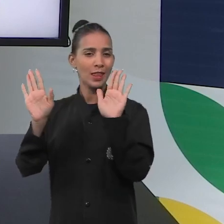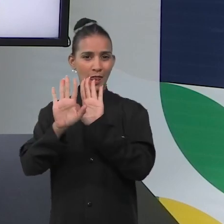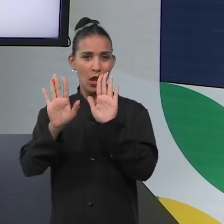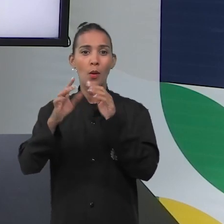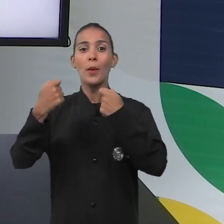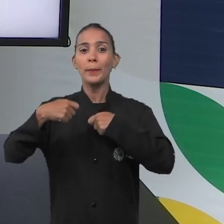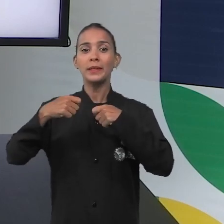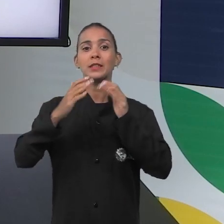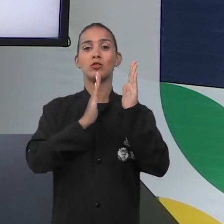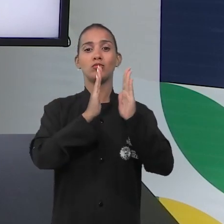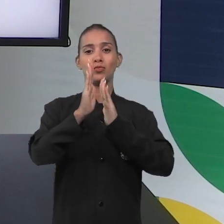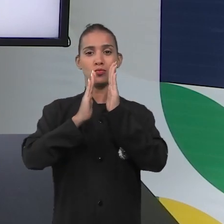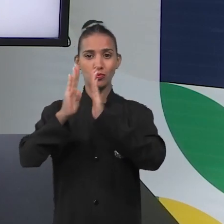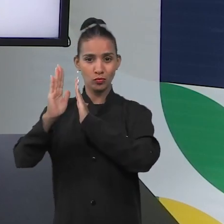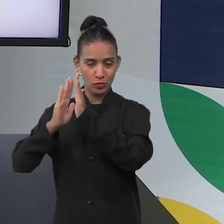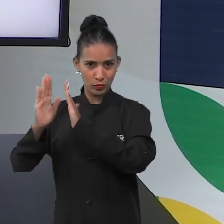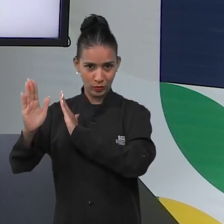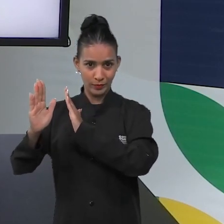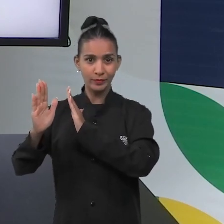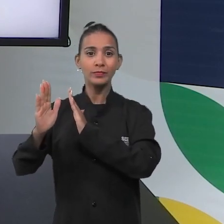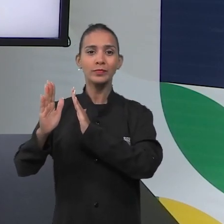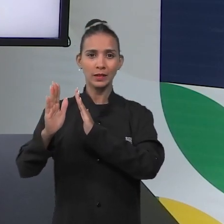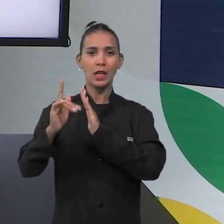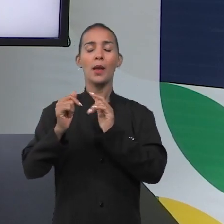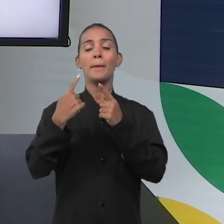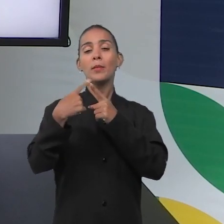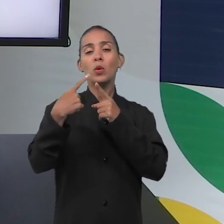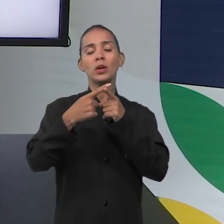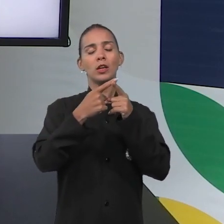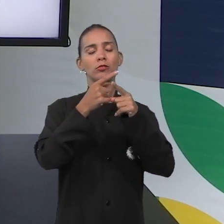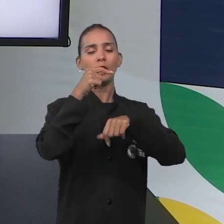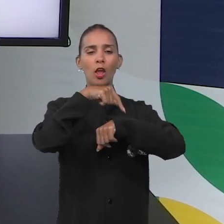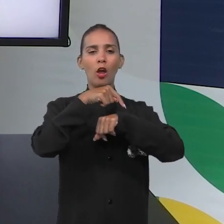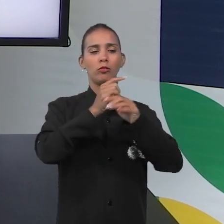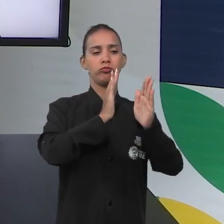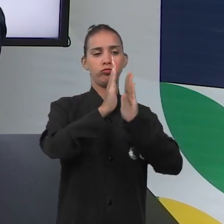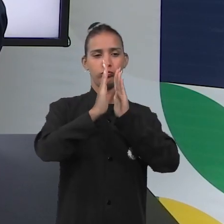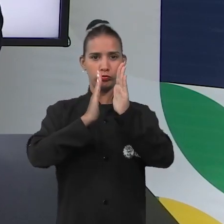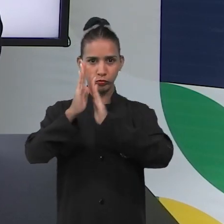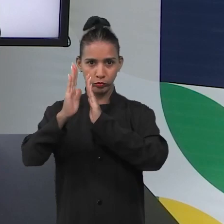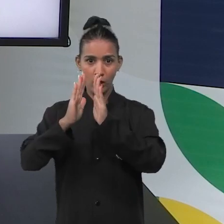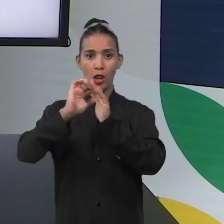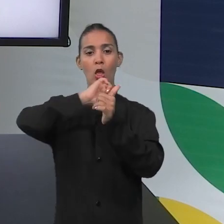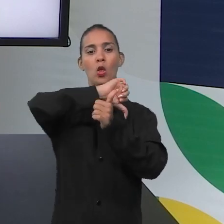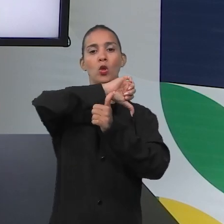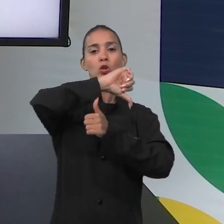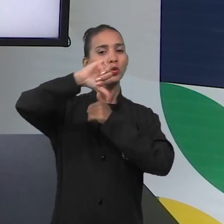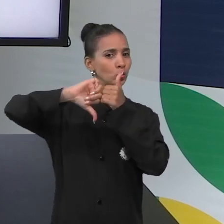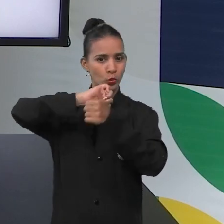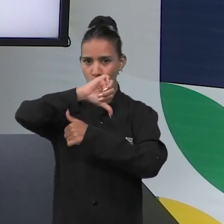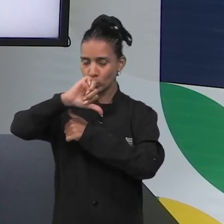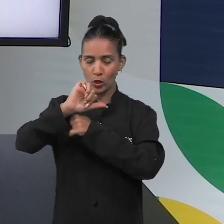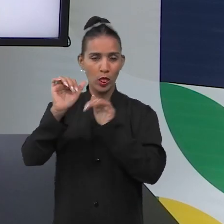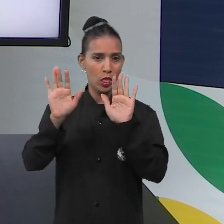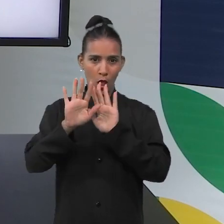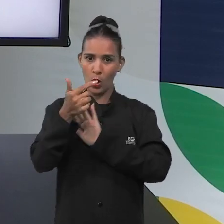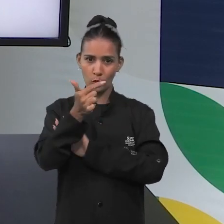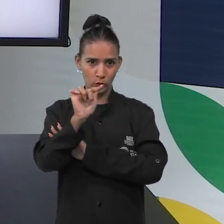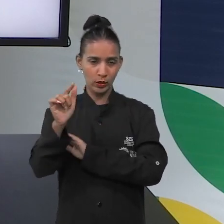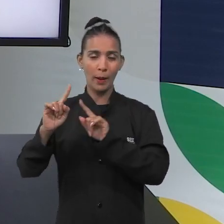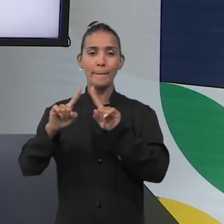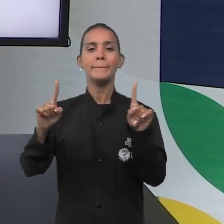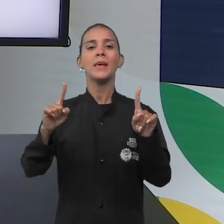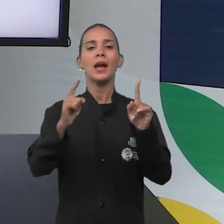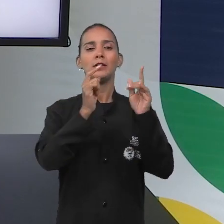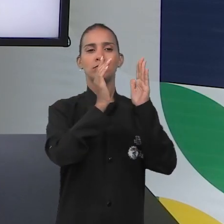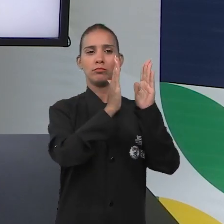em paralelo, a gente não troca os potenciais. Já o agrupamento em série, nós trocamos os potenciais. É por isso